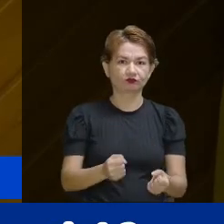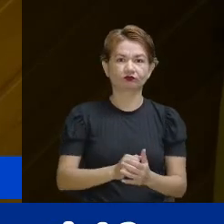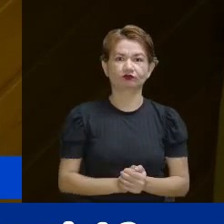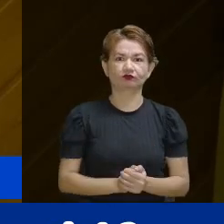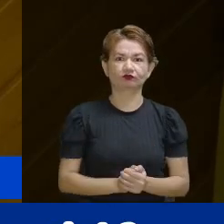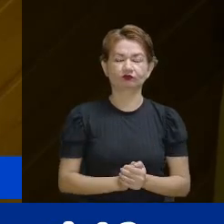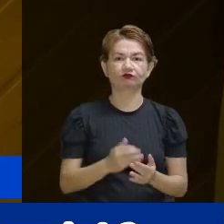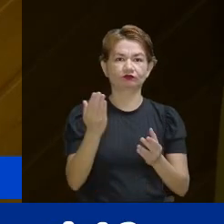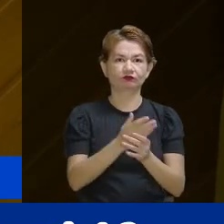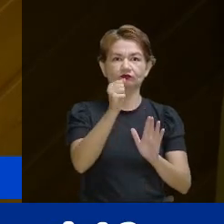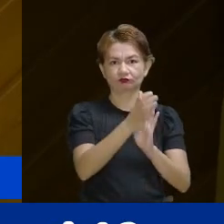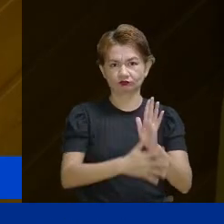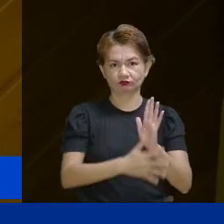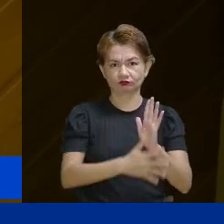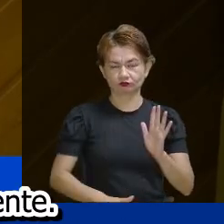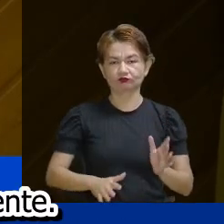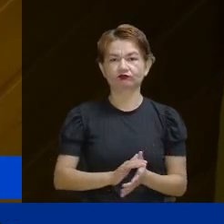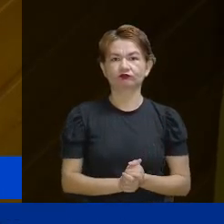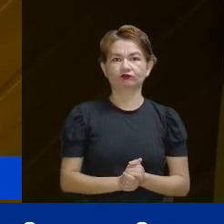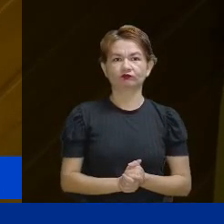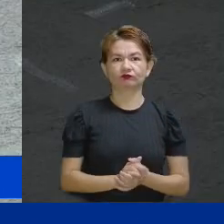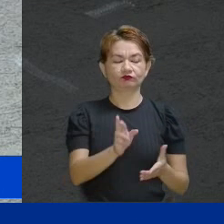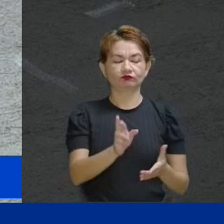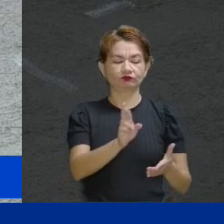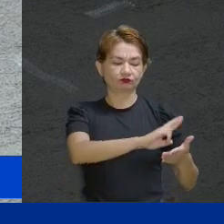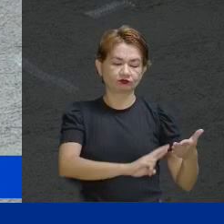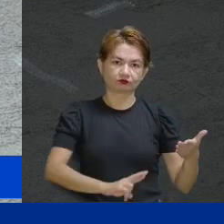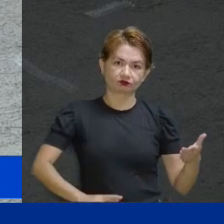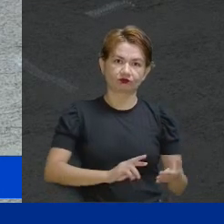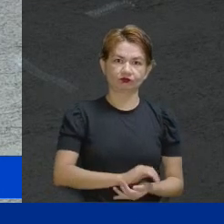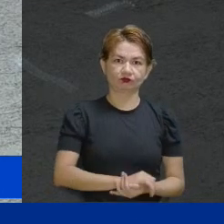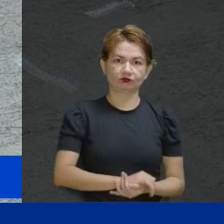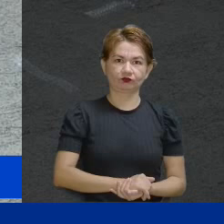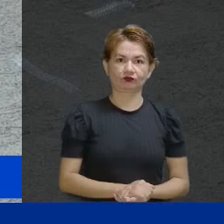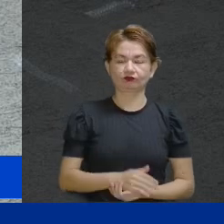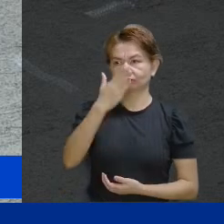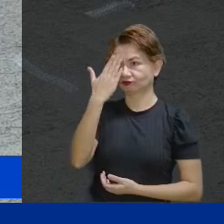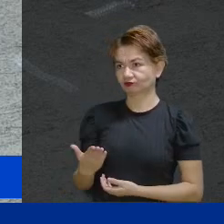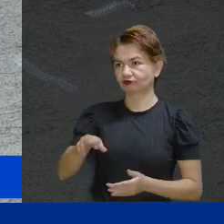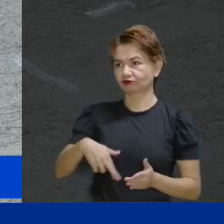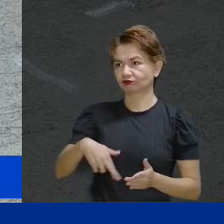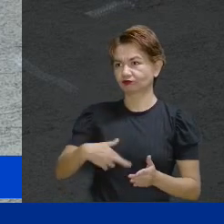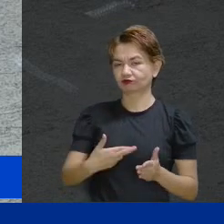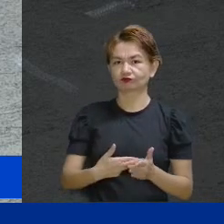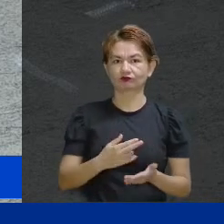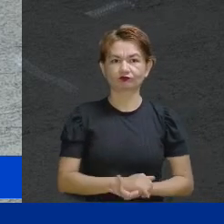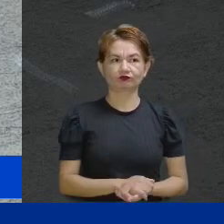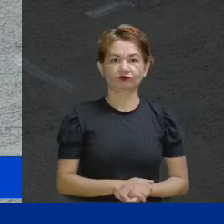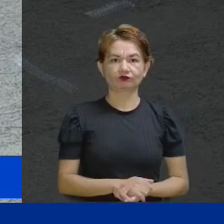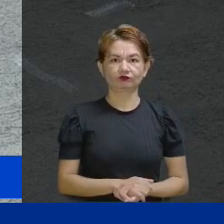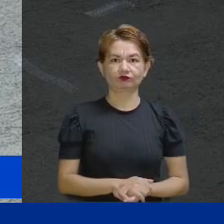dos embargos de declaração. É o relatório. Obrigado, eminente relator. Como se...